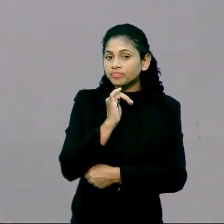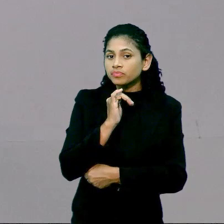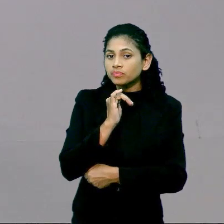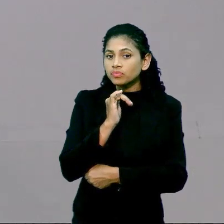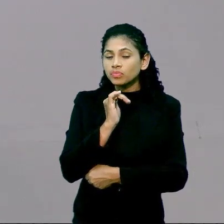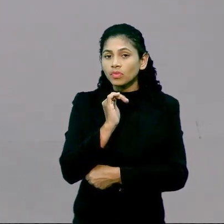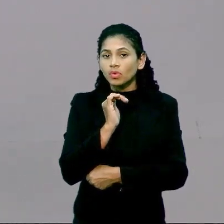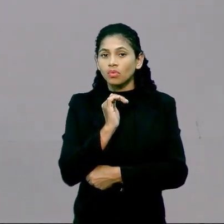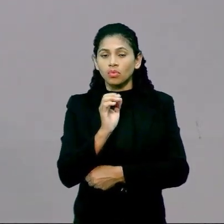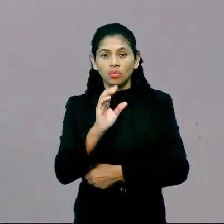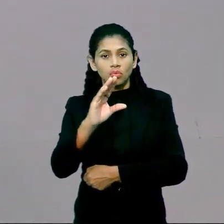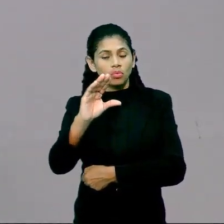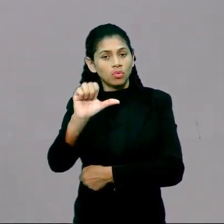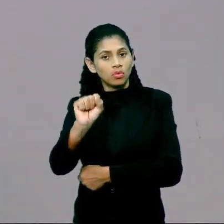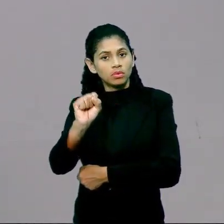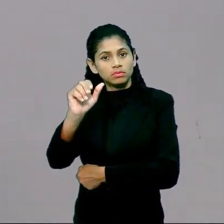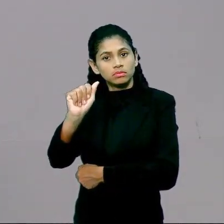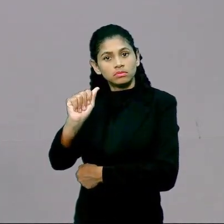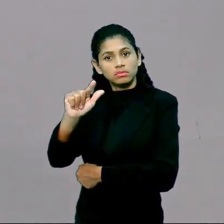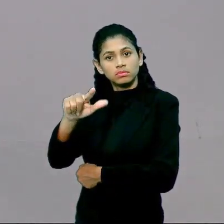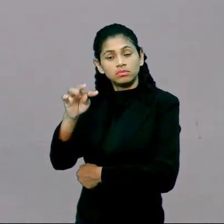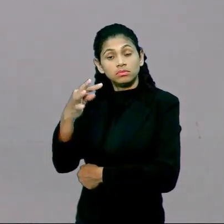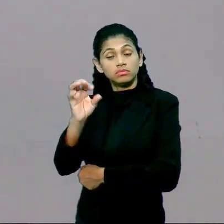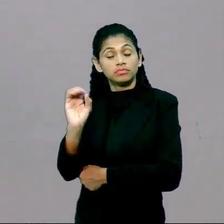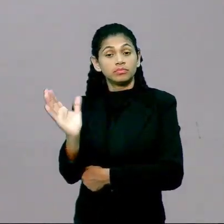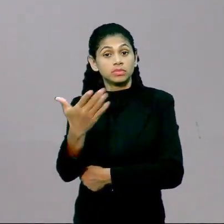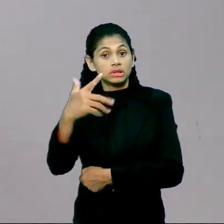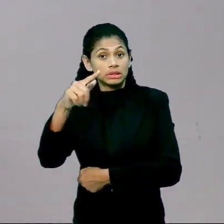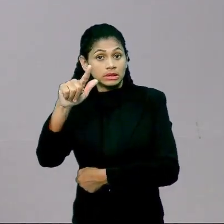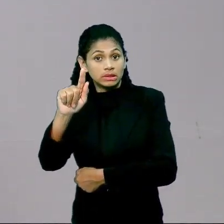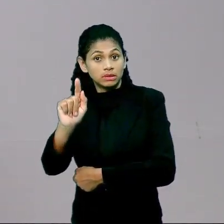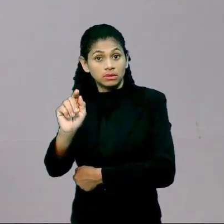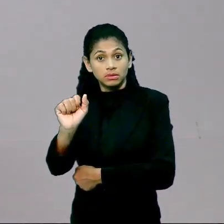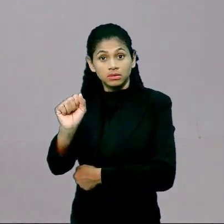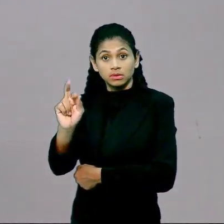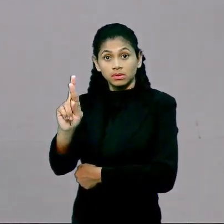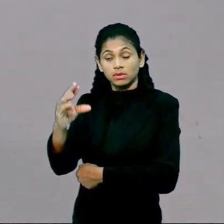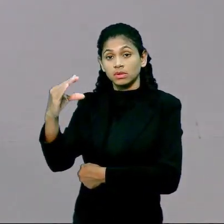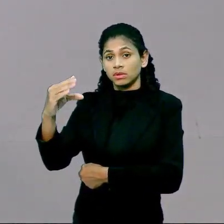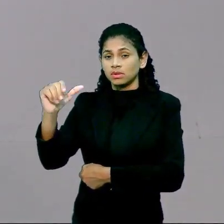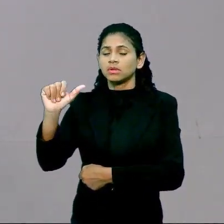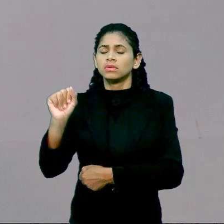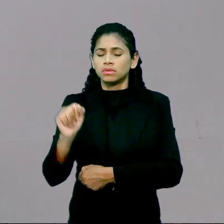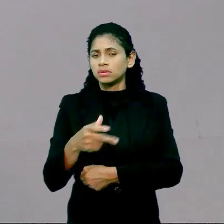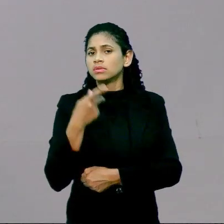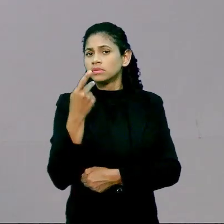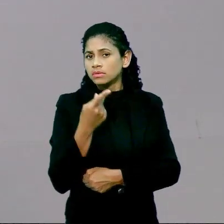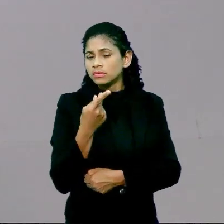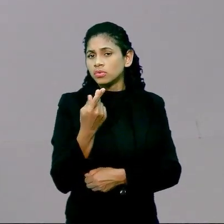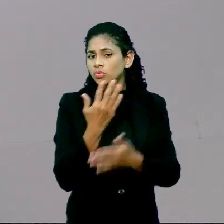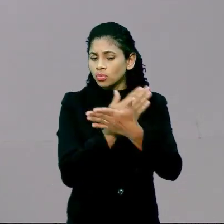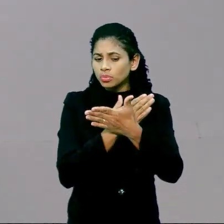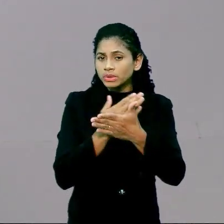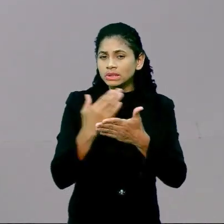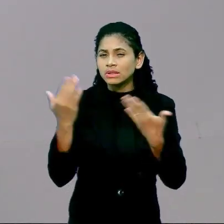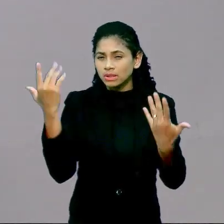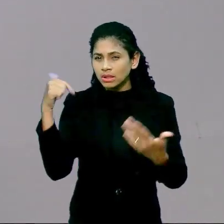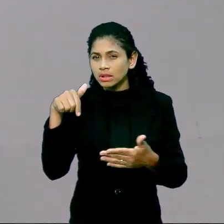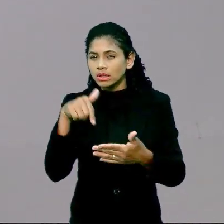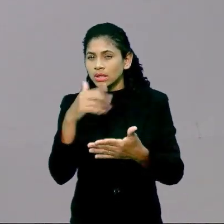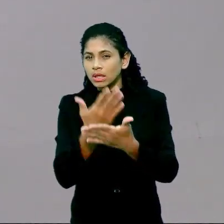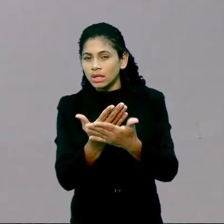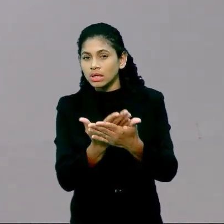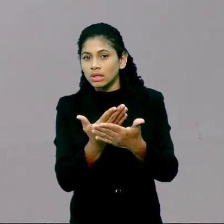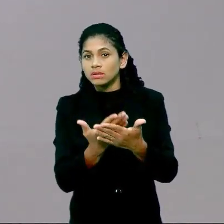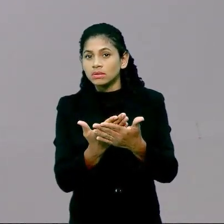aspectos naturais, a natureza ali envolvida, tanto no posicionamento. Provavelmente, você já ouviu o senhor Miyagi